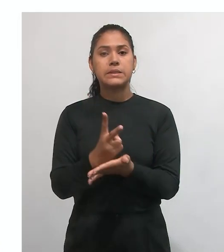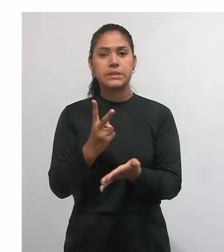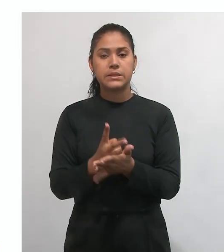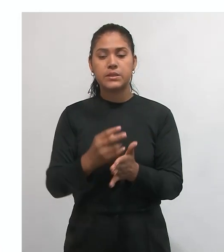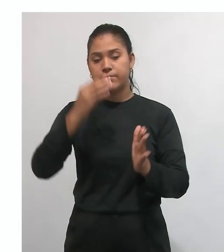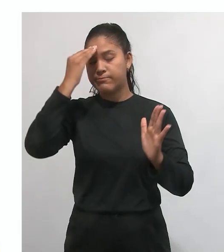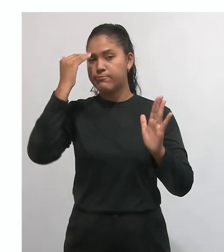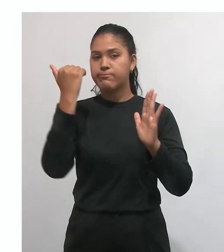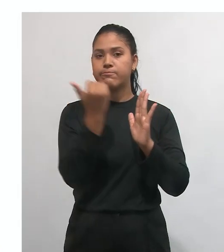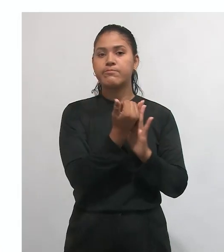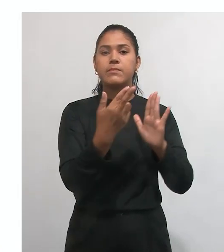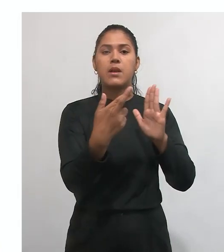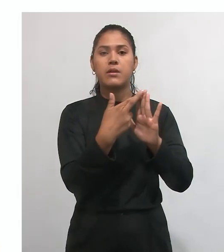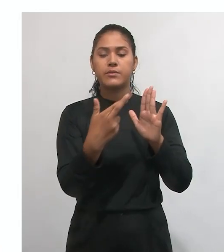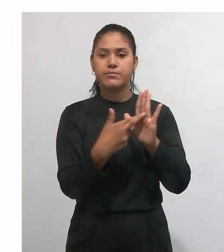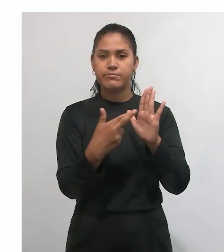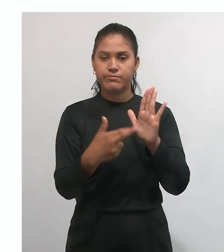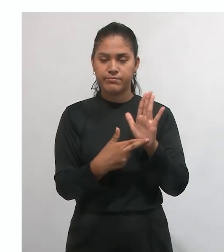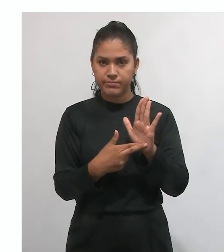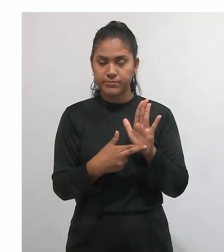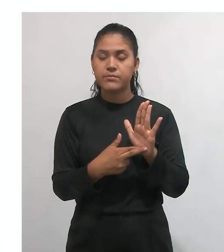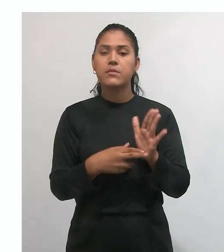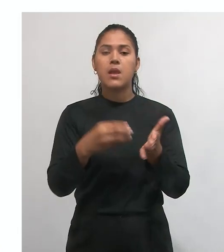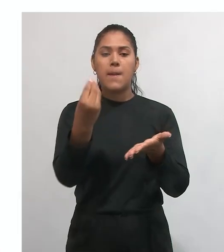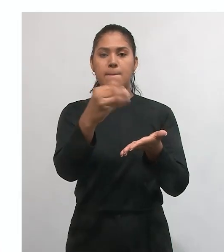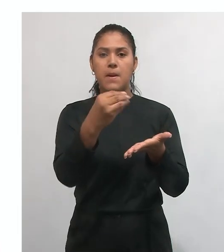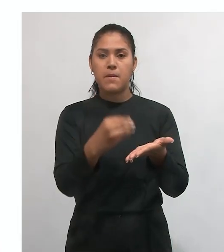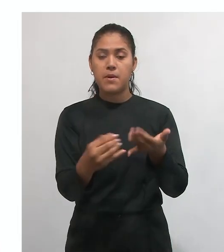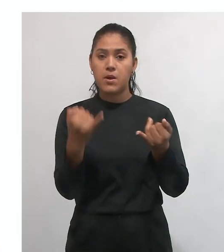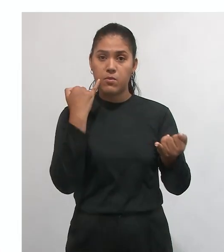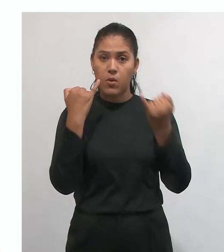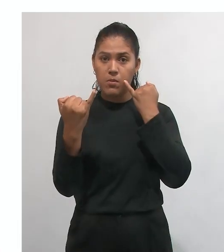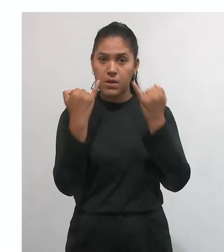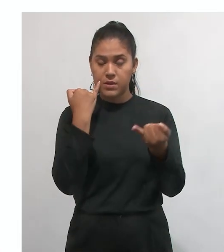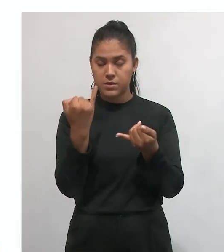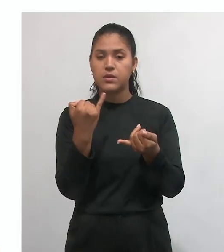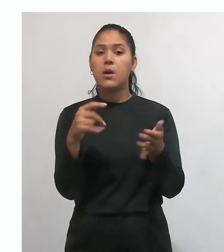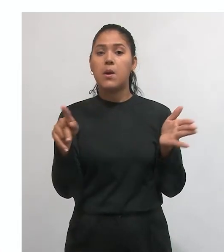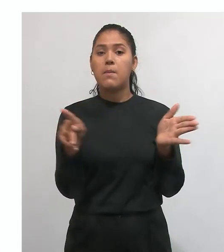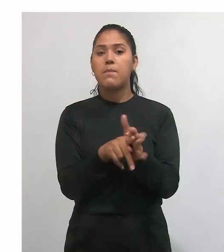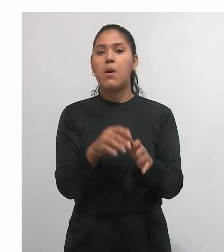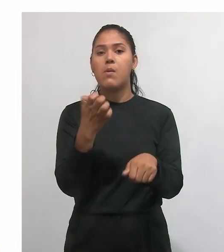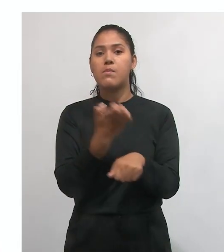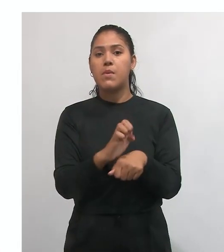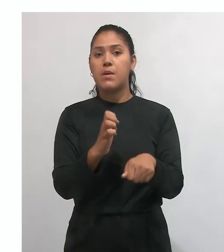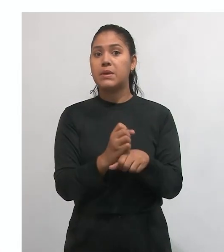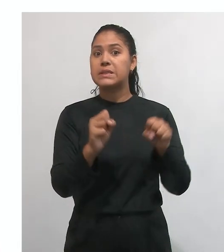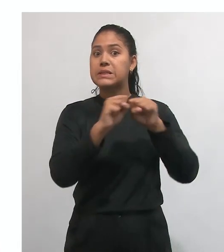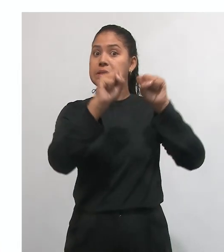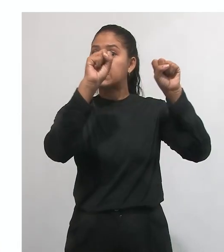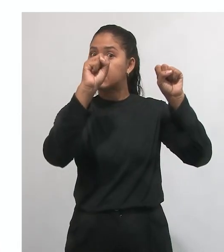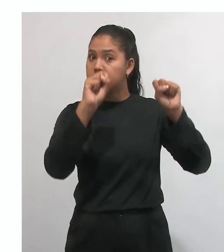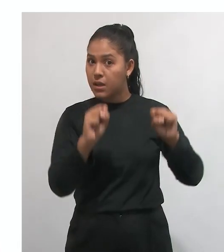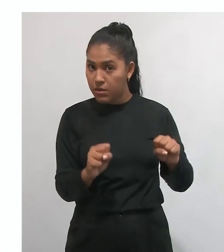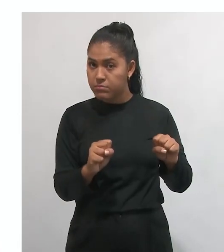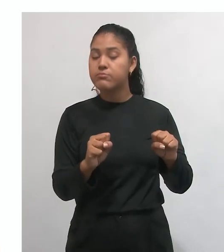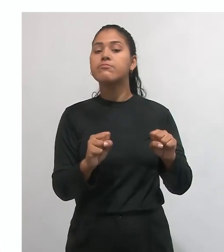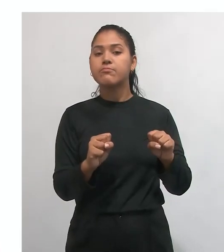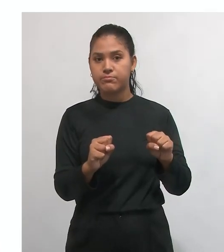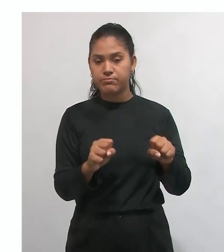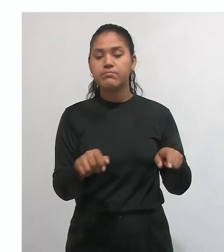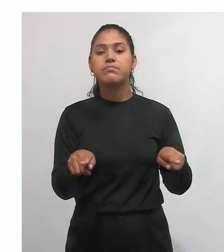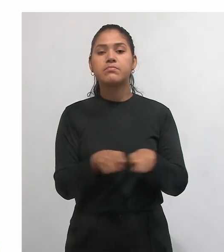tudo, zelar pelo seu cumprimento, preencher e assinar os formulários pertinentes ao estágio no